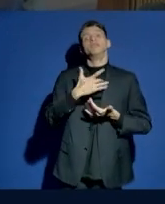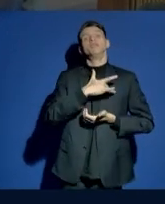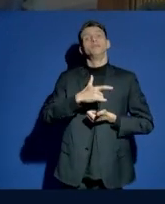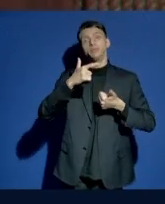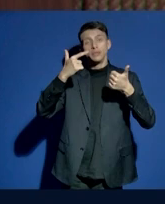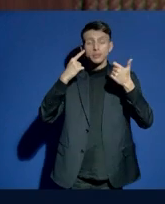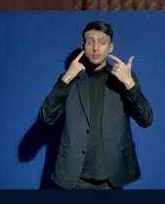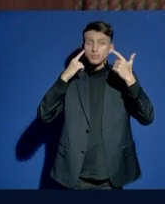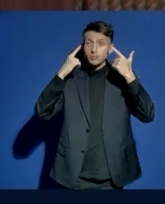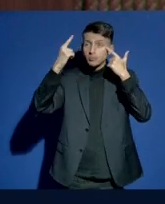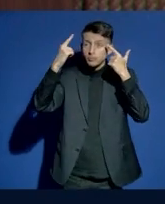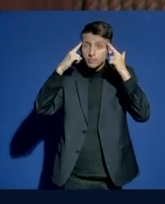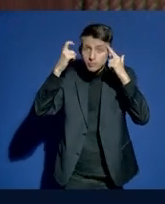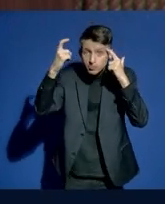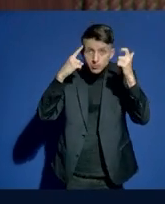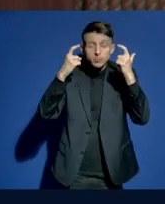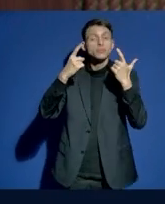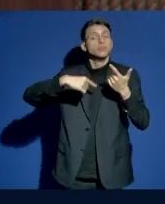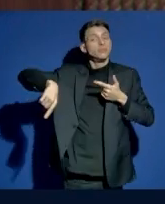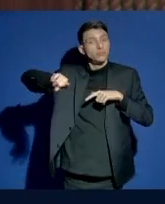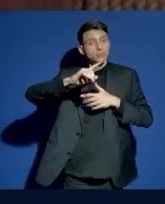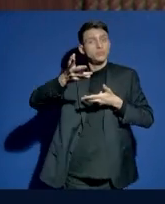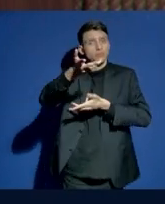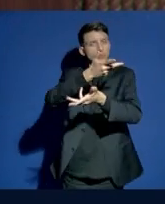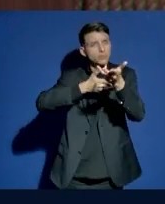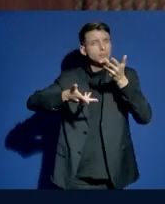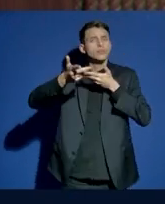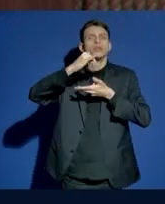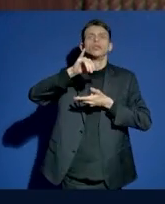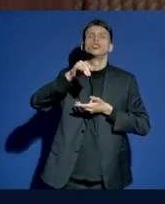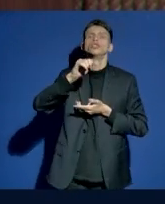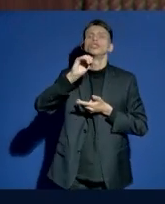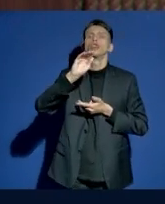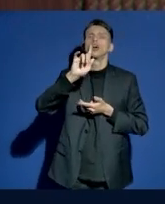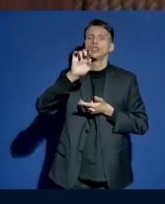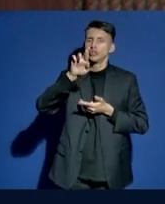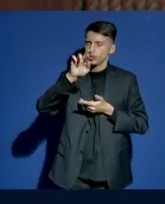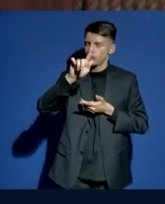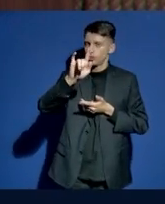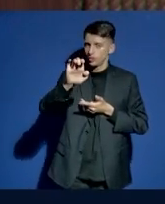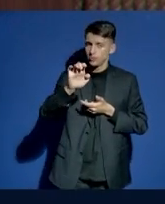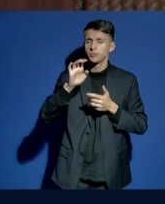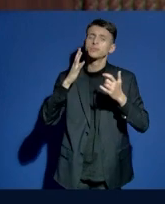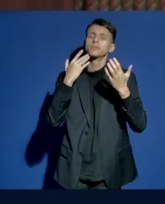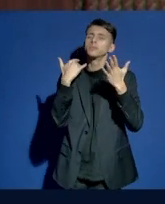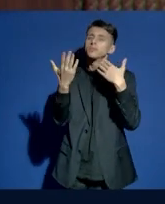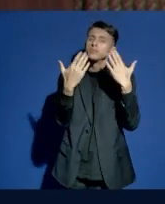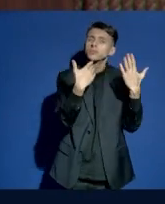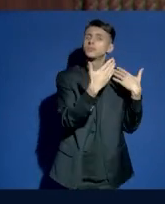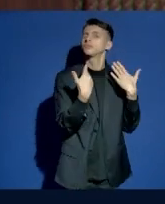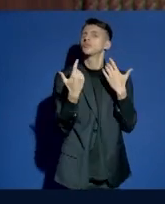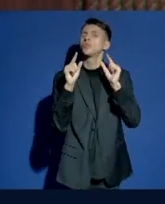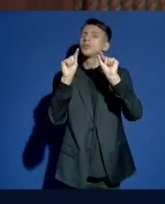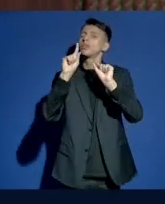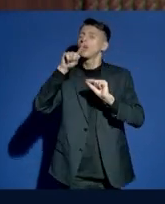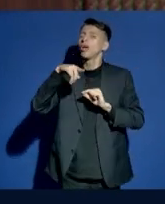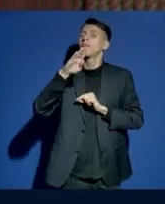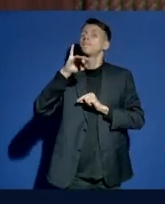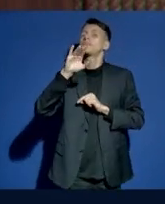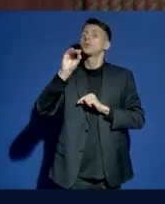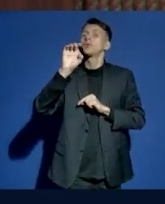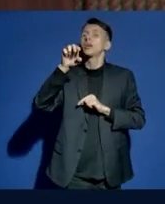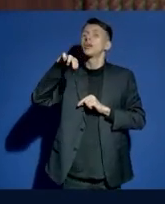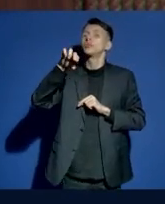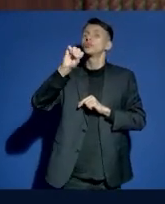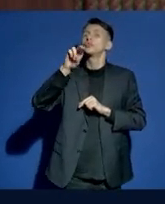conversa pedindo aqui para o Jorge para que ele faça aqui um breve panorama do que são os bioinsumos, o que são esses produtos, quais